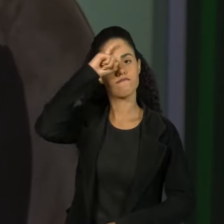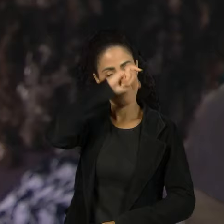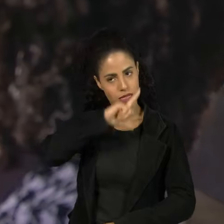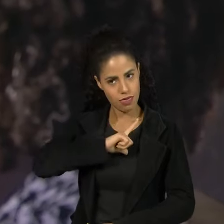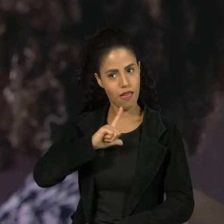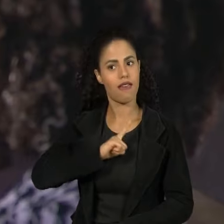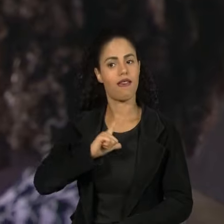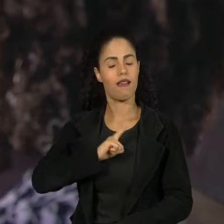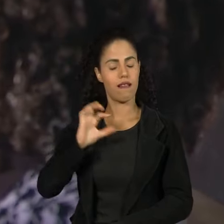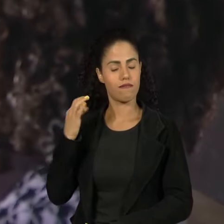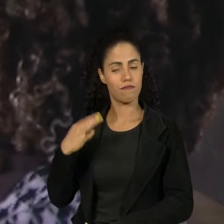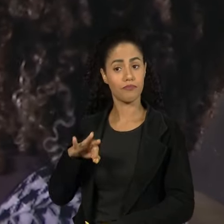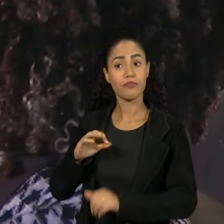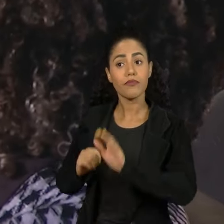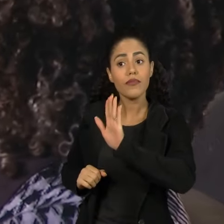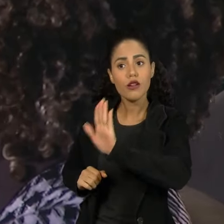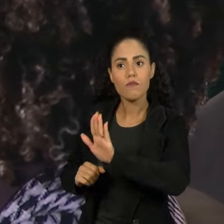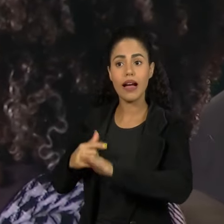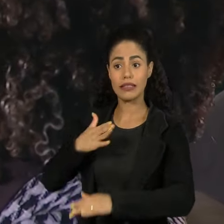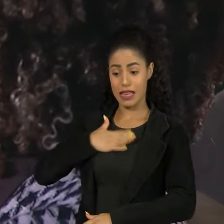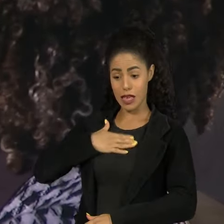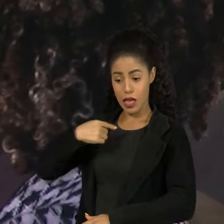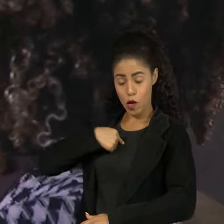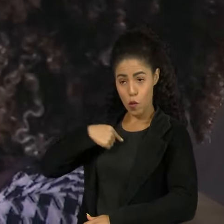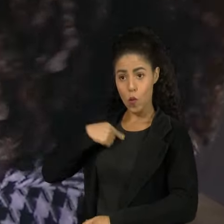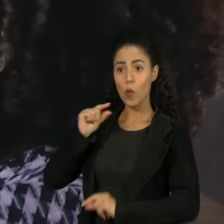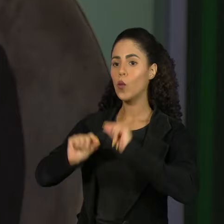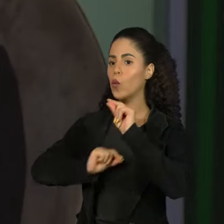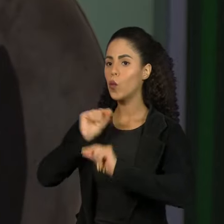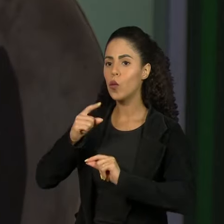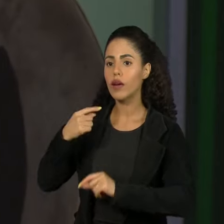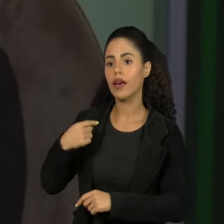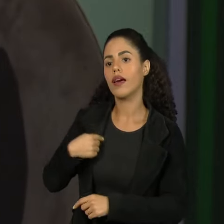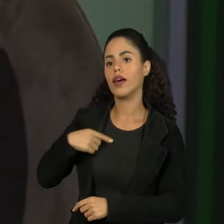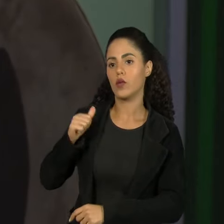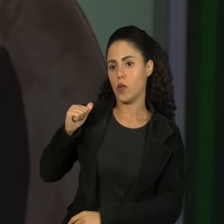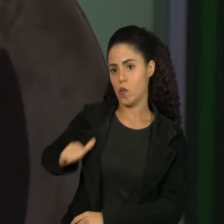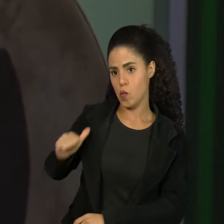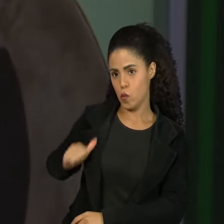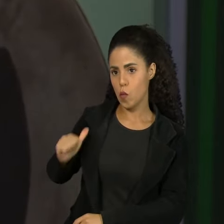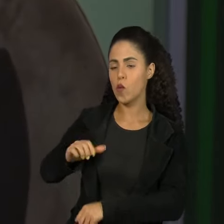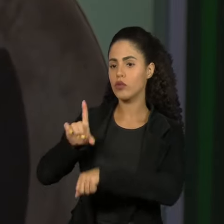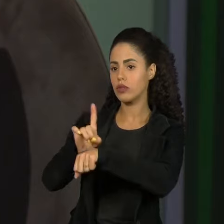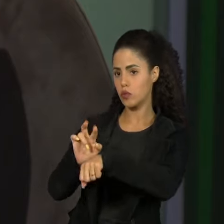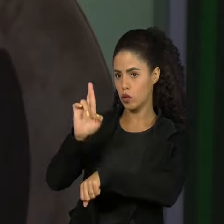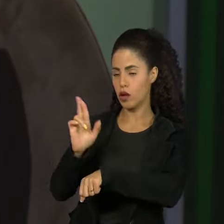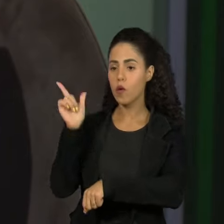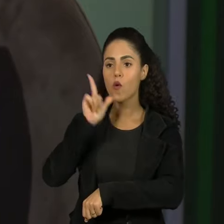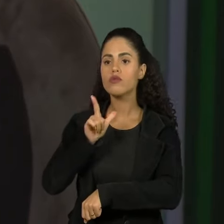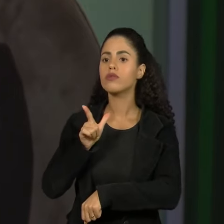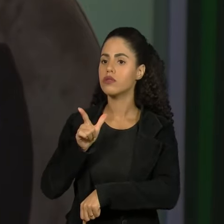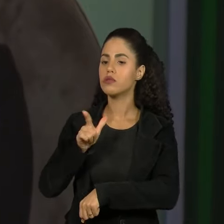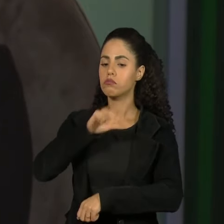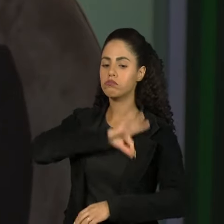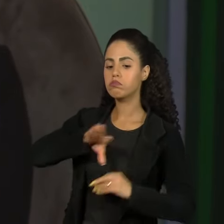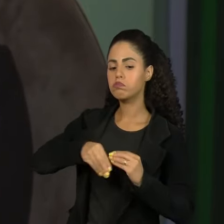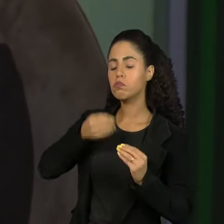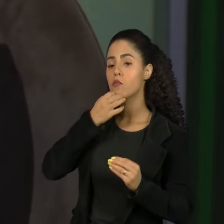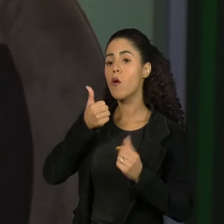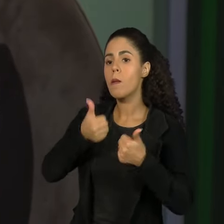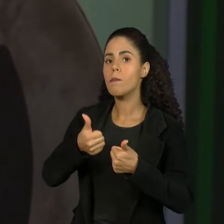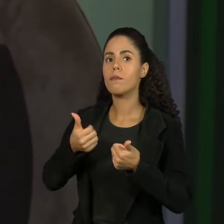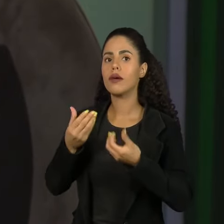particulares, né? E no meu caso, eu tenho bolsa de doutorado, eu consigo me manter. E eu fui